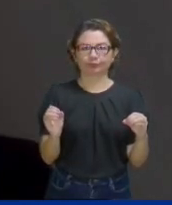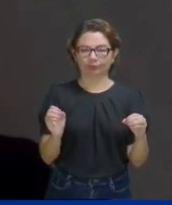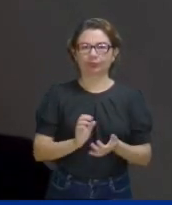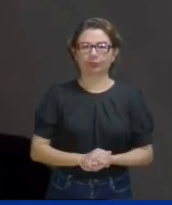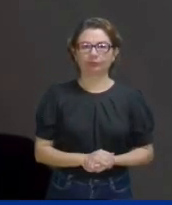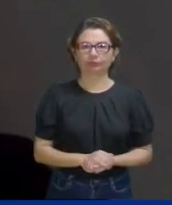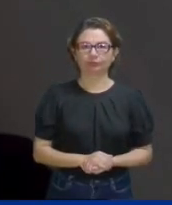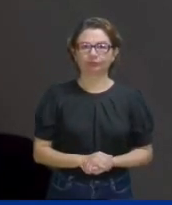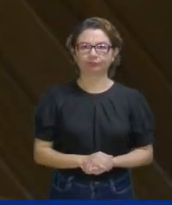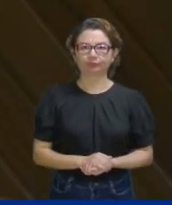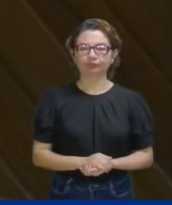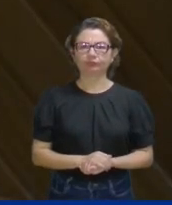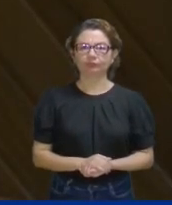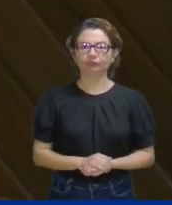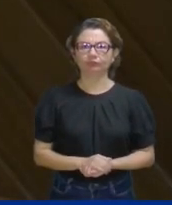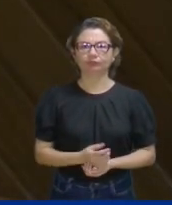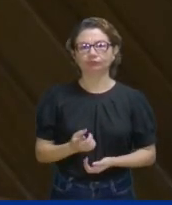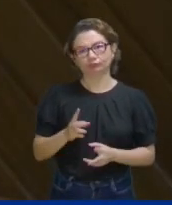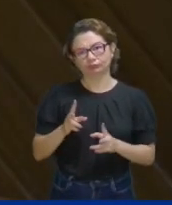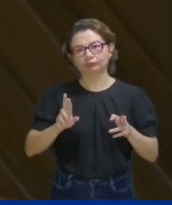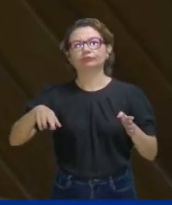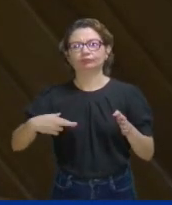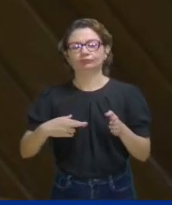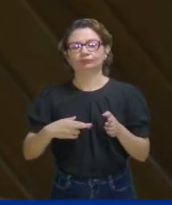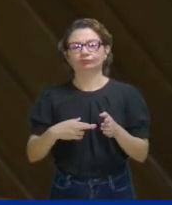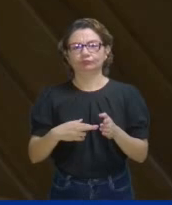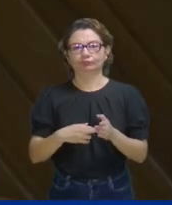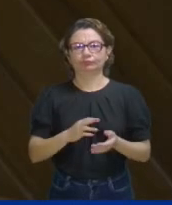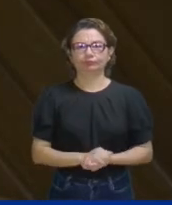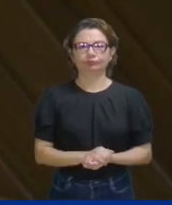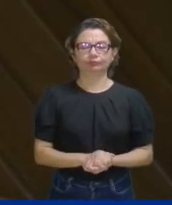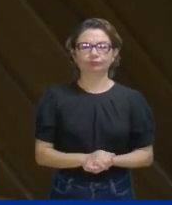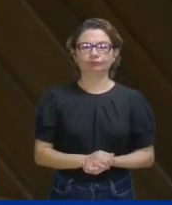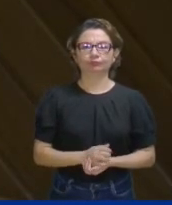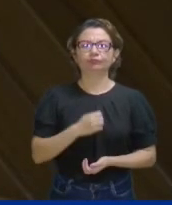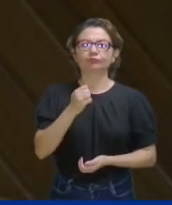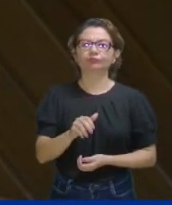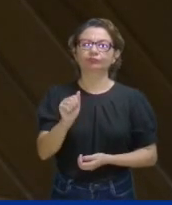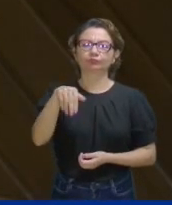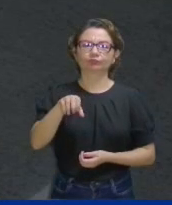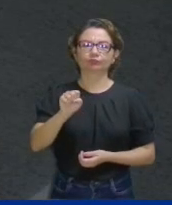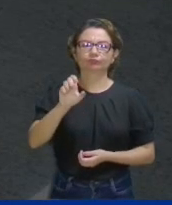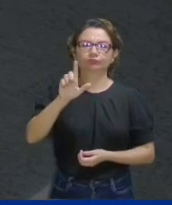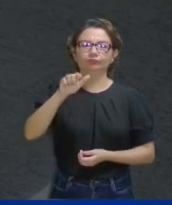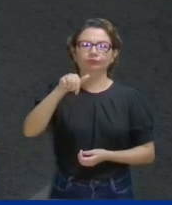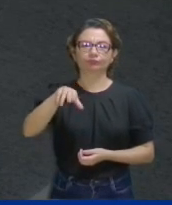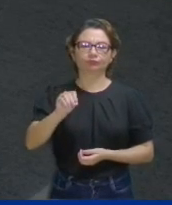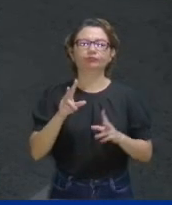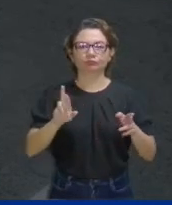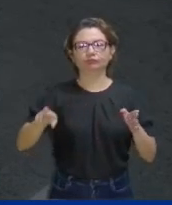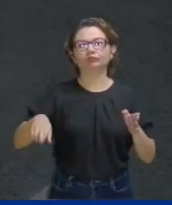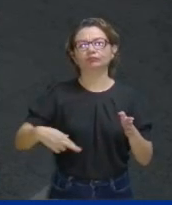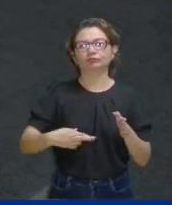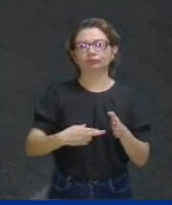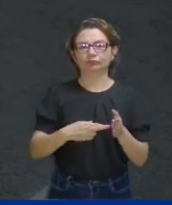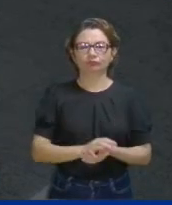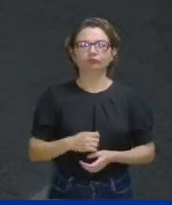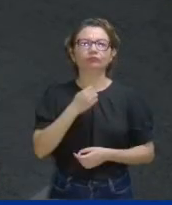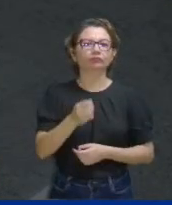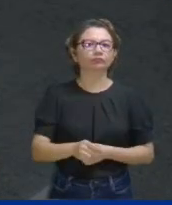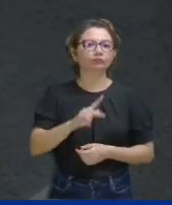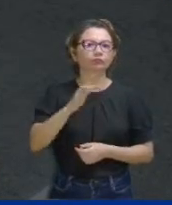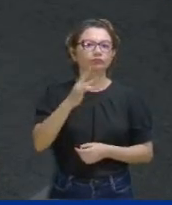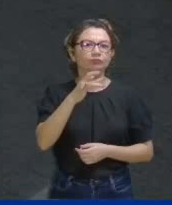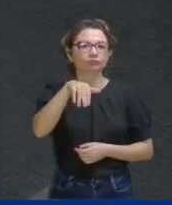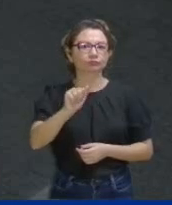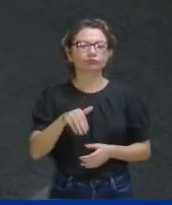recebeu. Eu acompanho o relator, senhor presidente. Juiz Anselmo Gonçalves? Também acompanho o relator, senhor presidente.